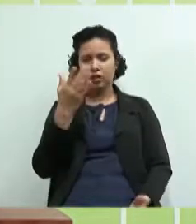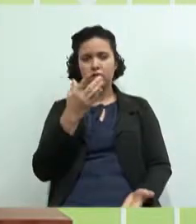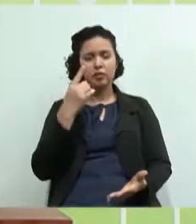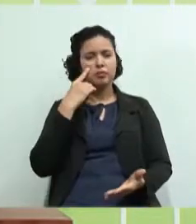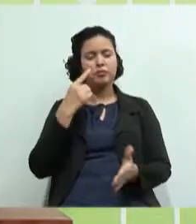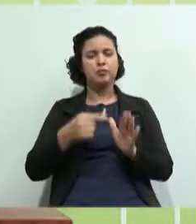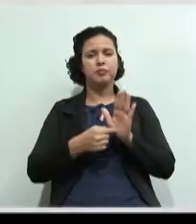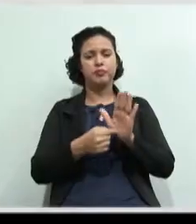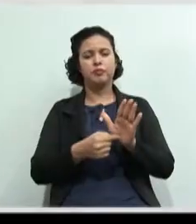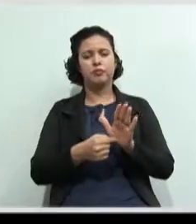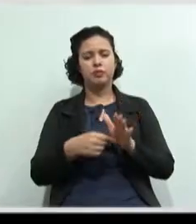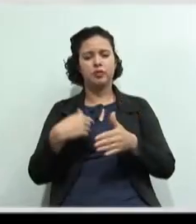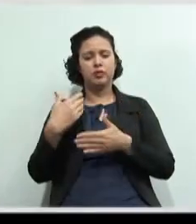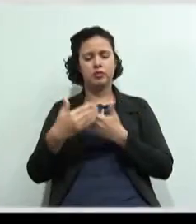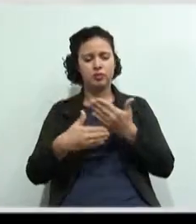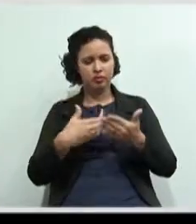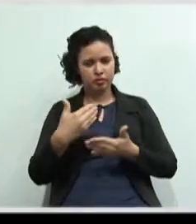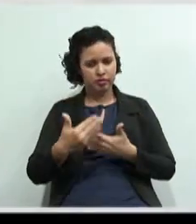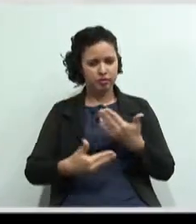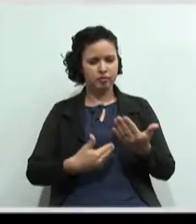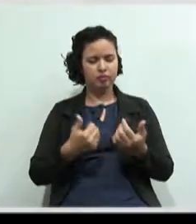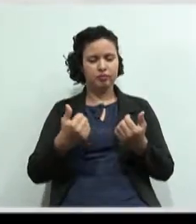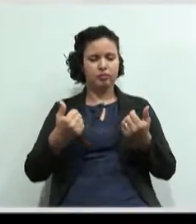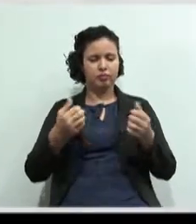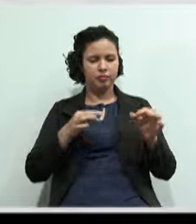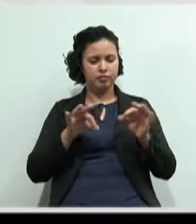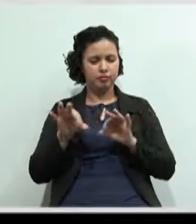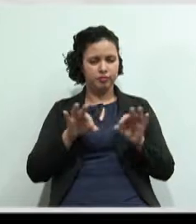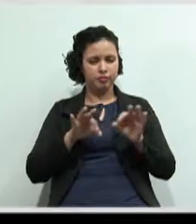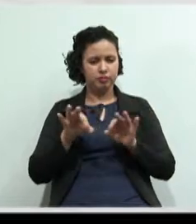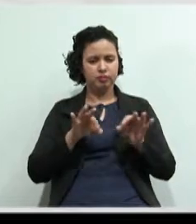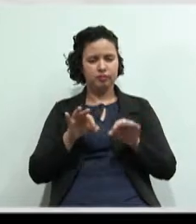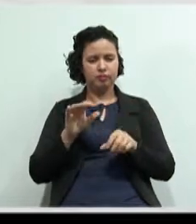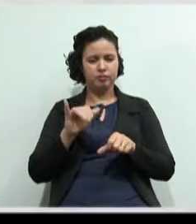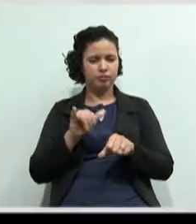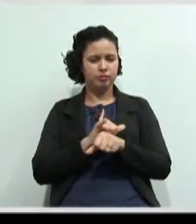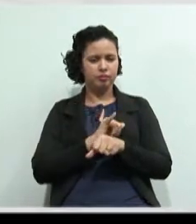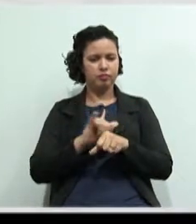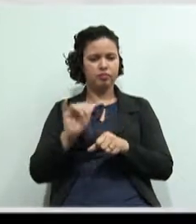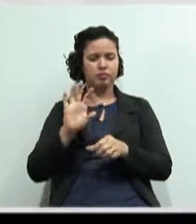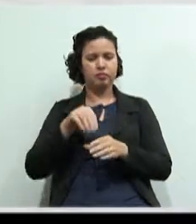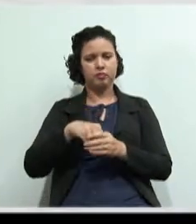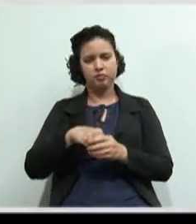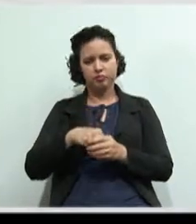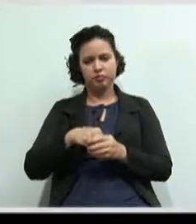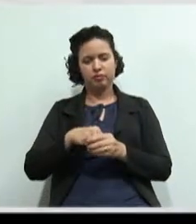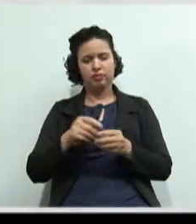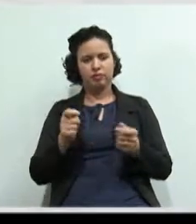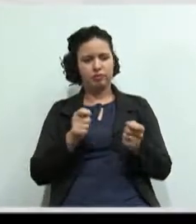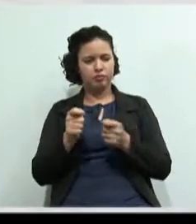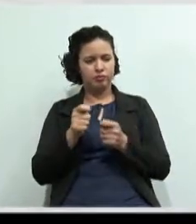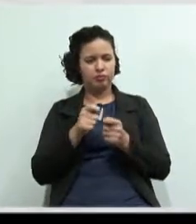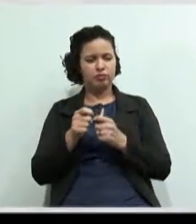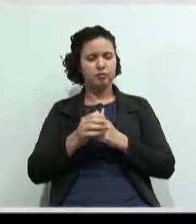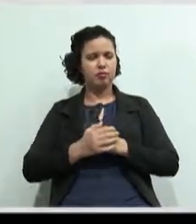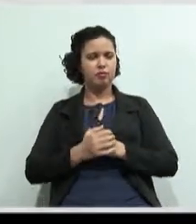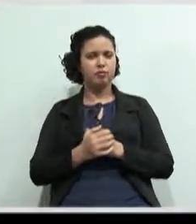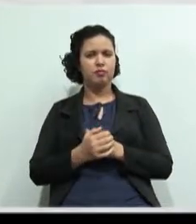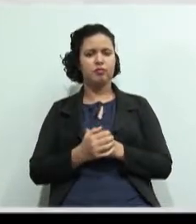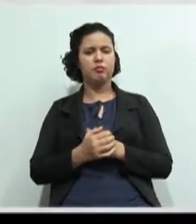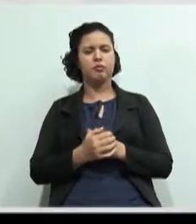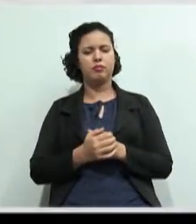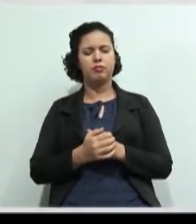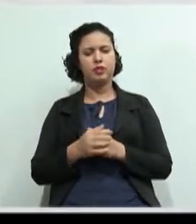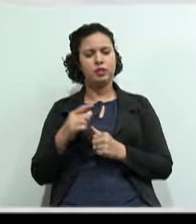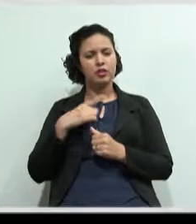histórico então? Evolução do planejamento estratégico na administração. Veja bem, então nós tivemos aqui